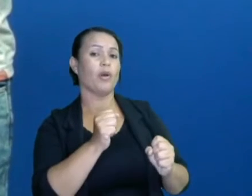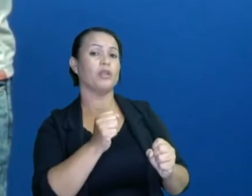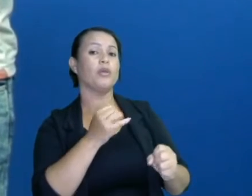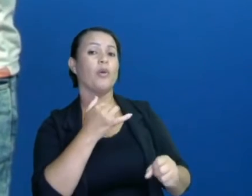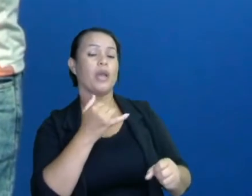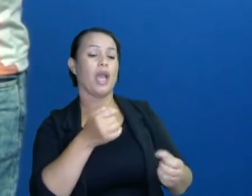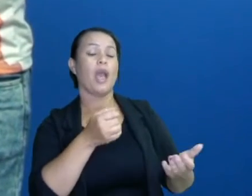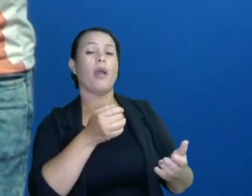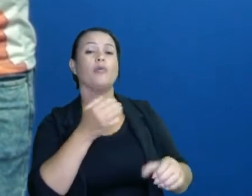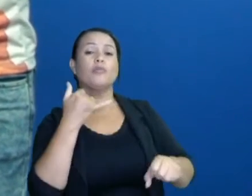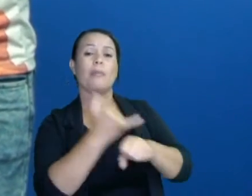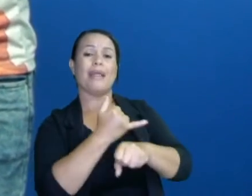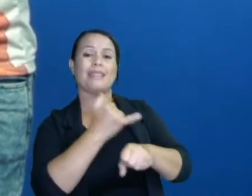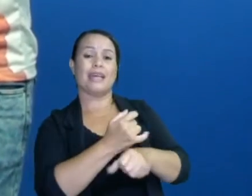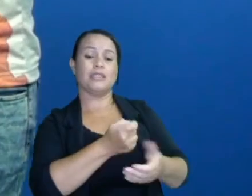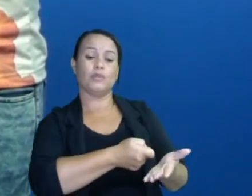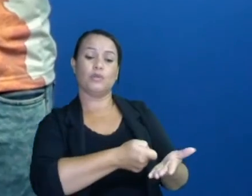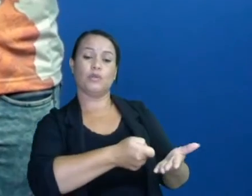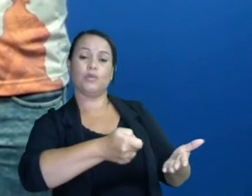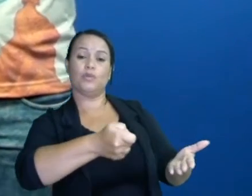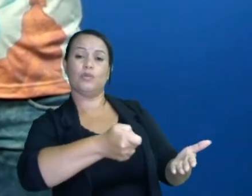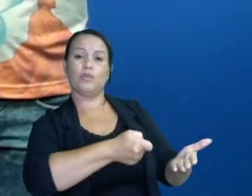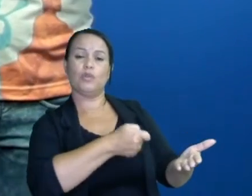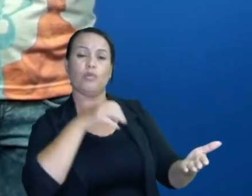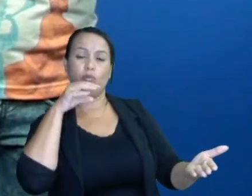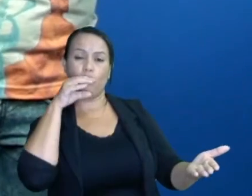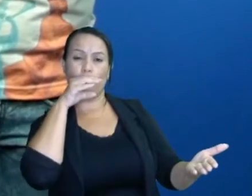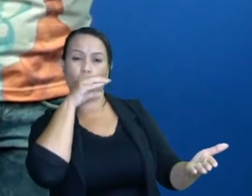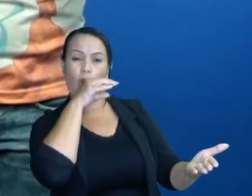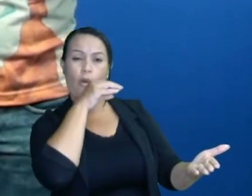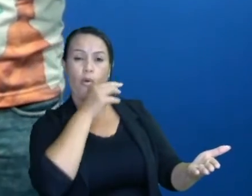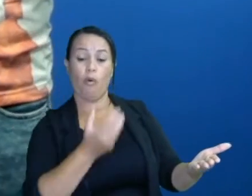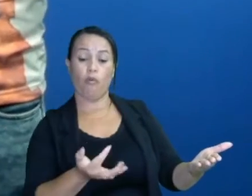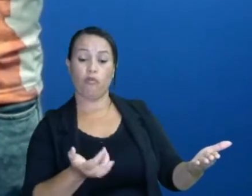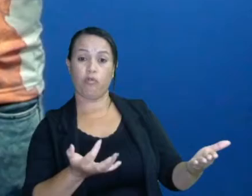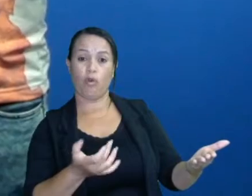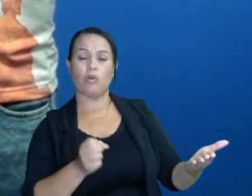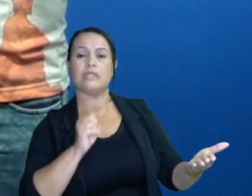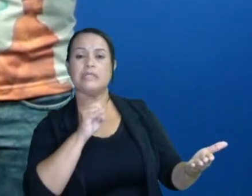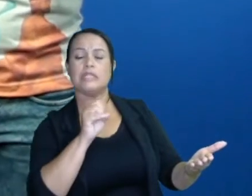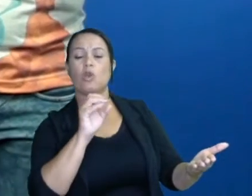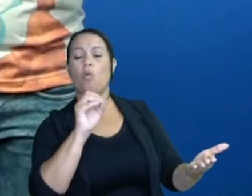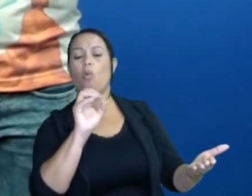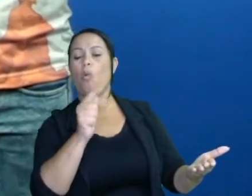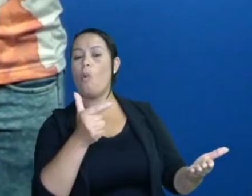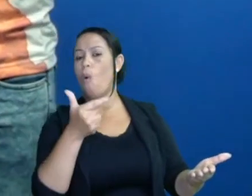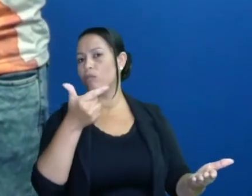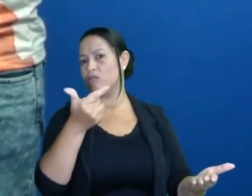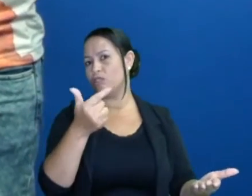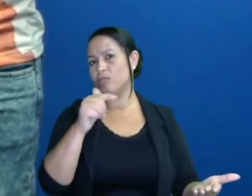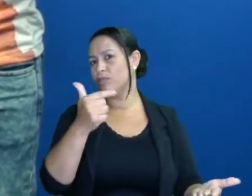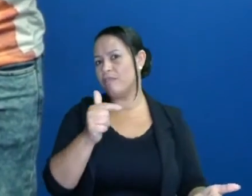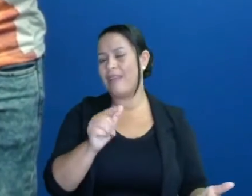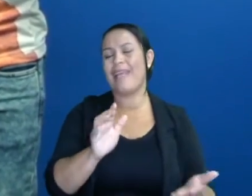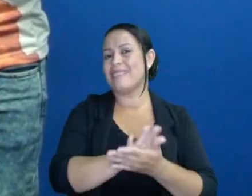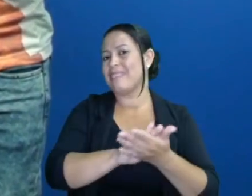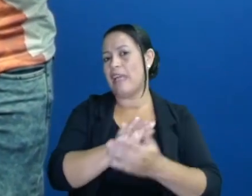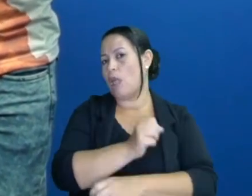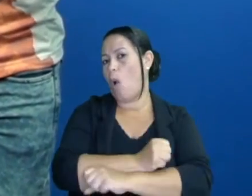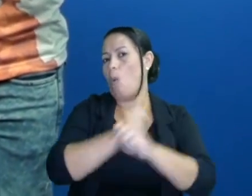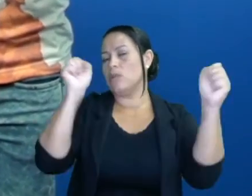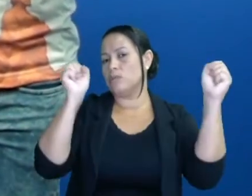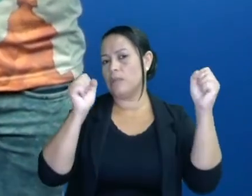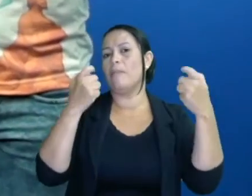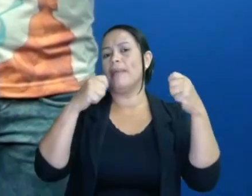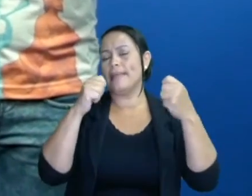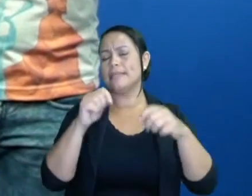metais através da solda. Então, sem o oxigênio, nada consegue explodir. Quando você vê algo pegando fogo,